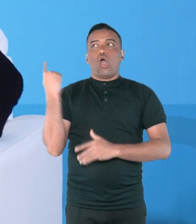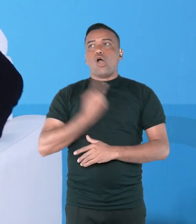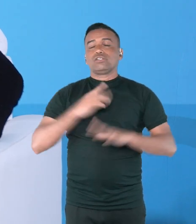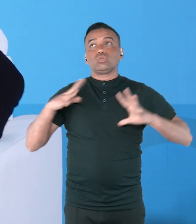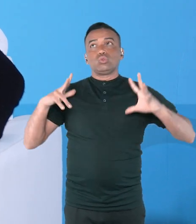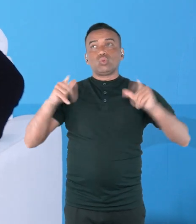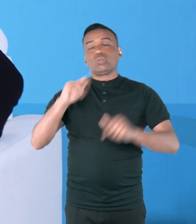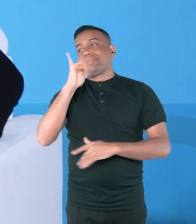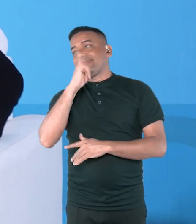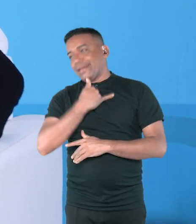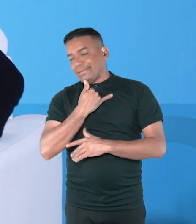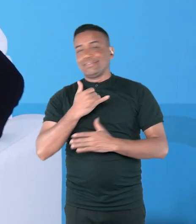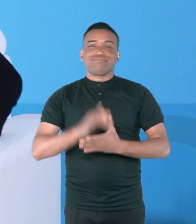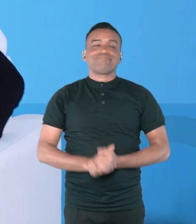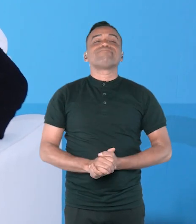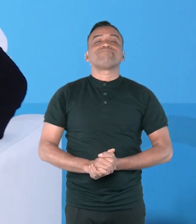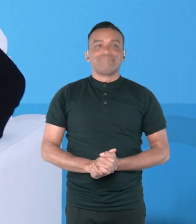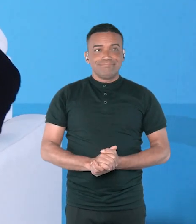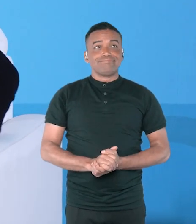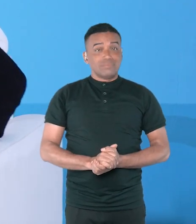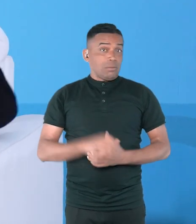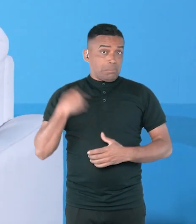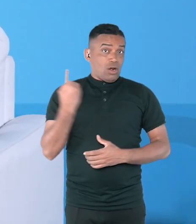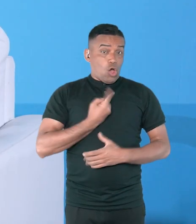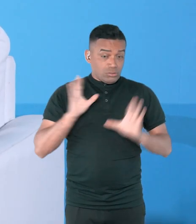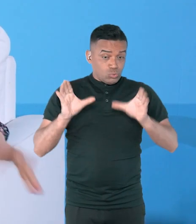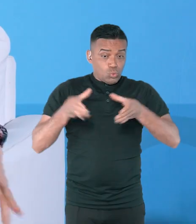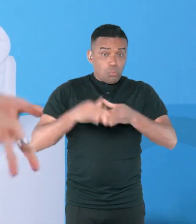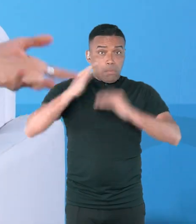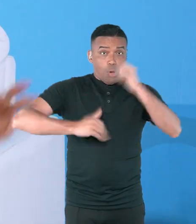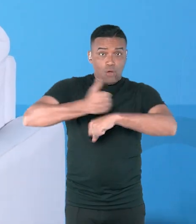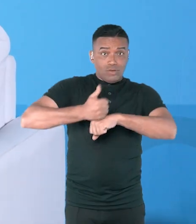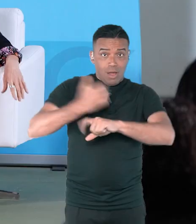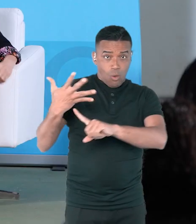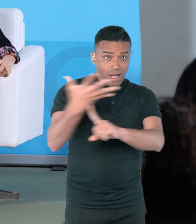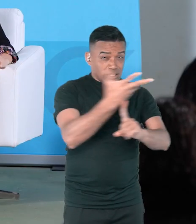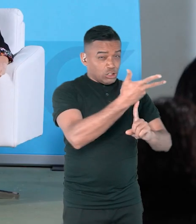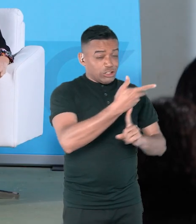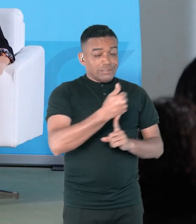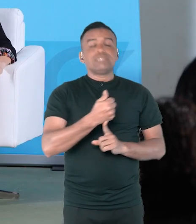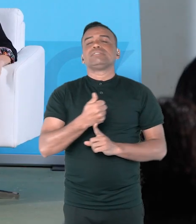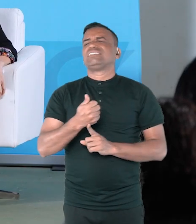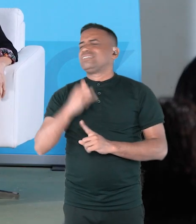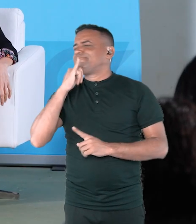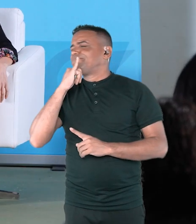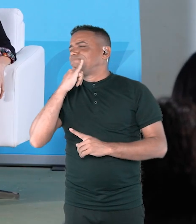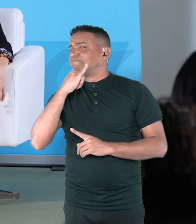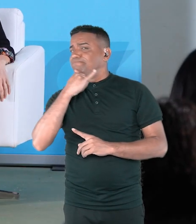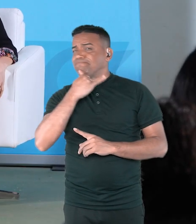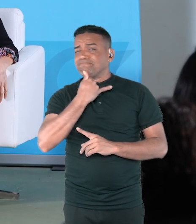triste. E, né, para a gente, nós artistas, então, foi uma coisa